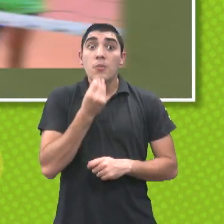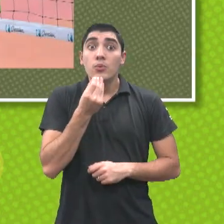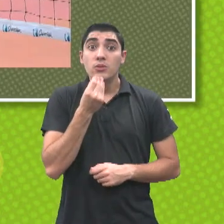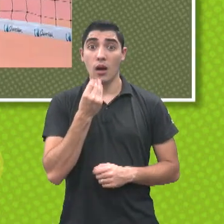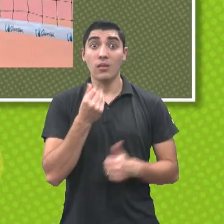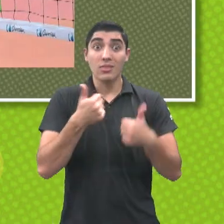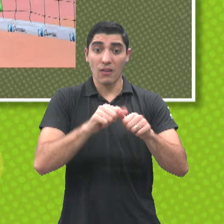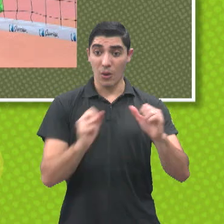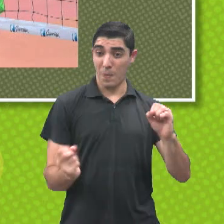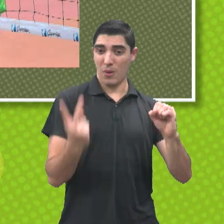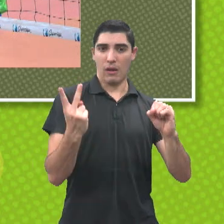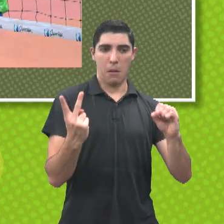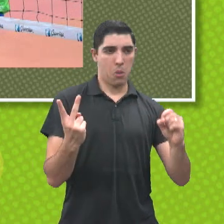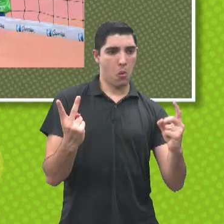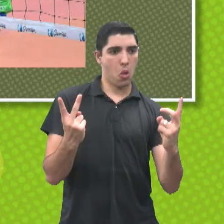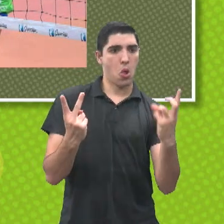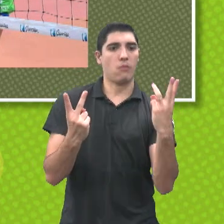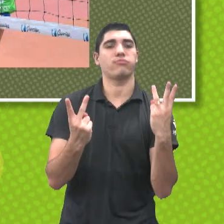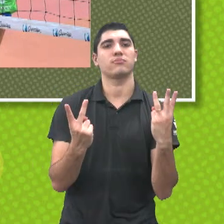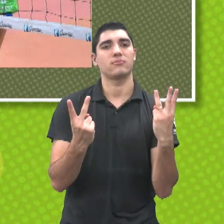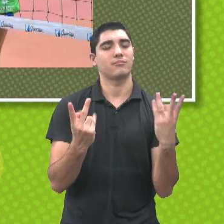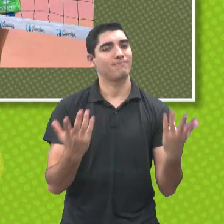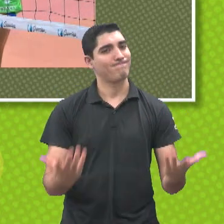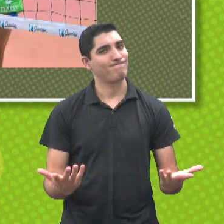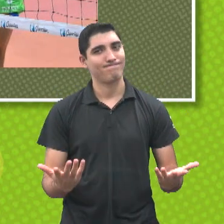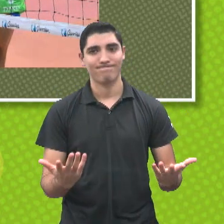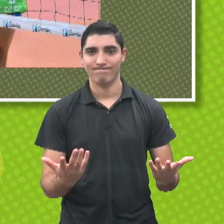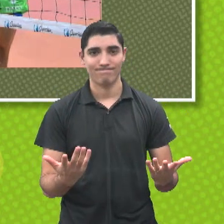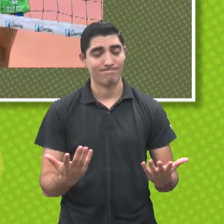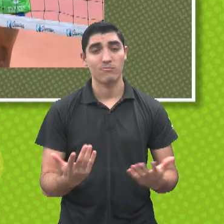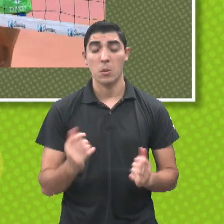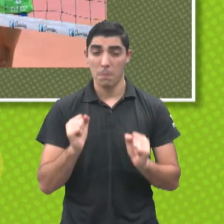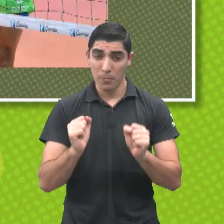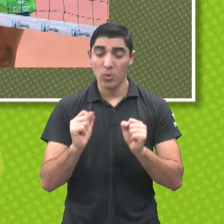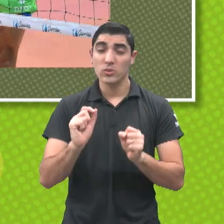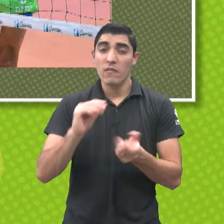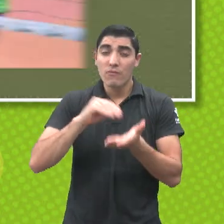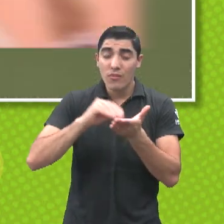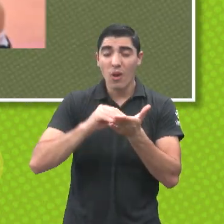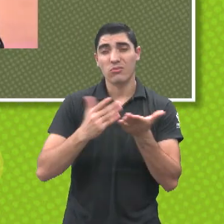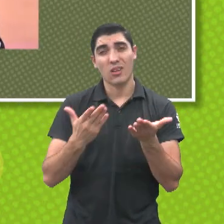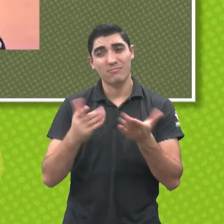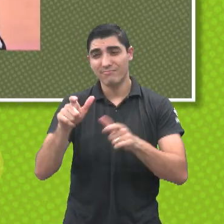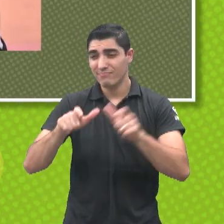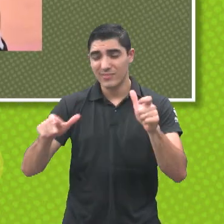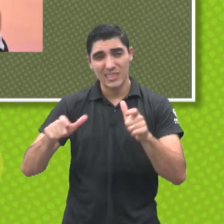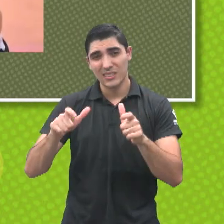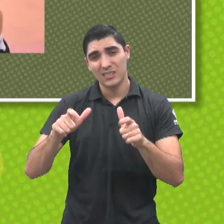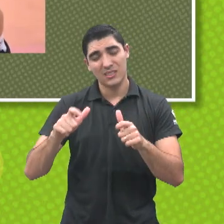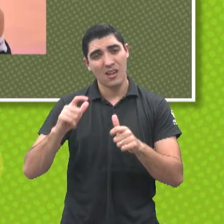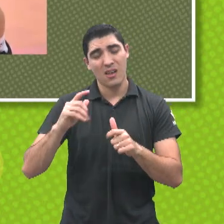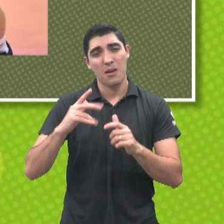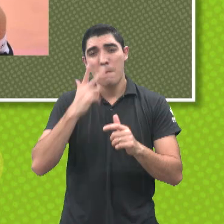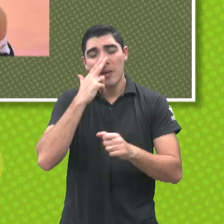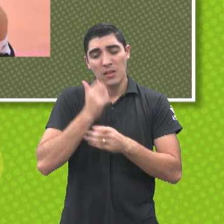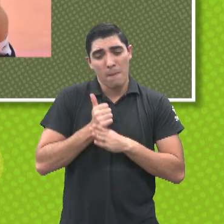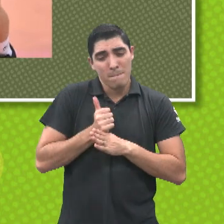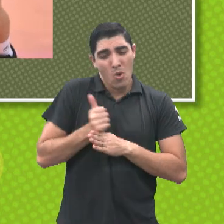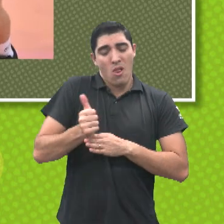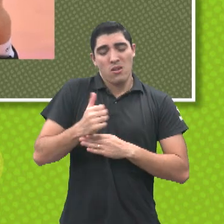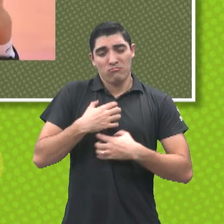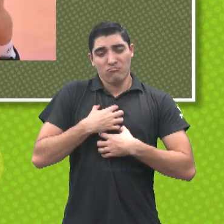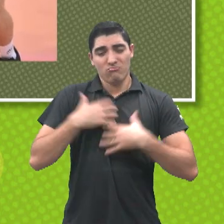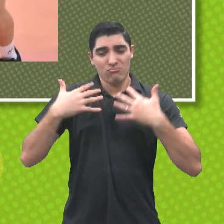deixar virar para 3-2, talvez algo psicologicamente ali, com os próprios jogadores, enfim, algo acontece e